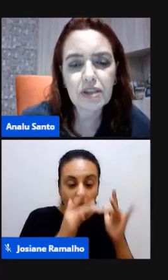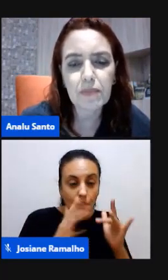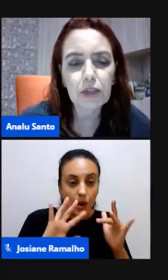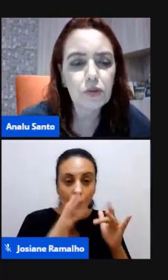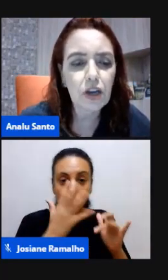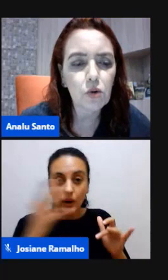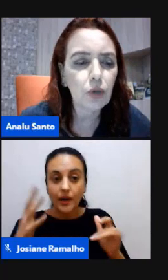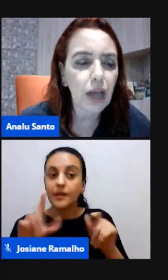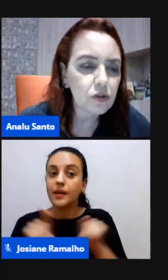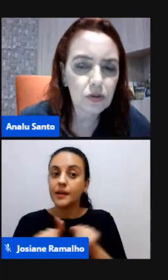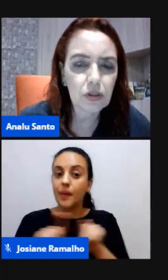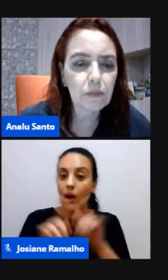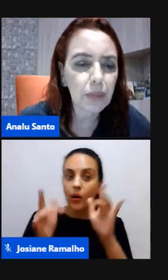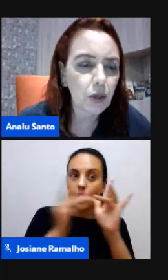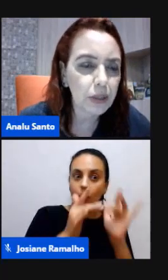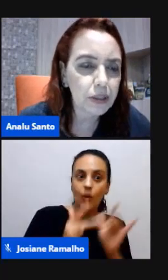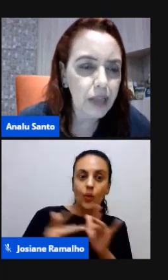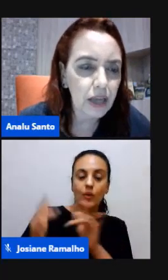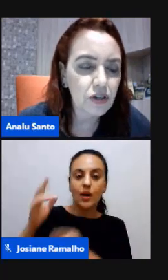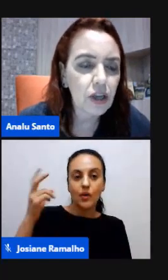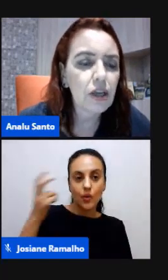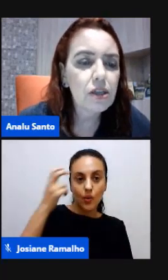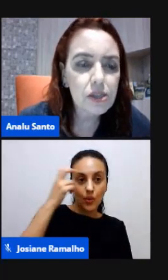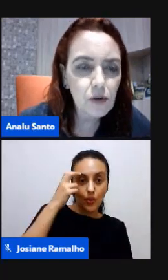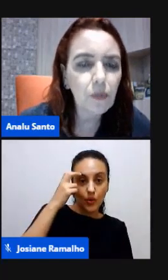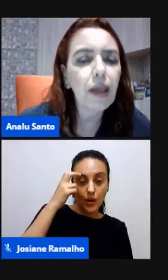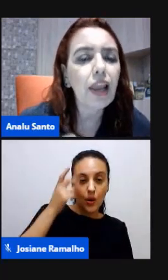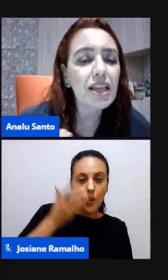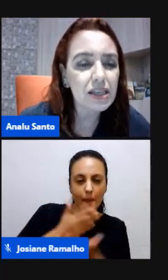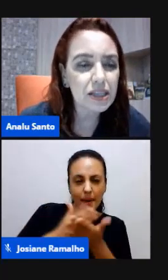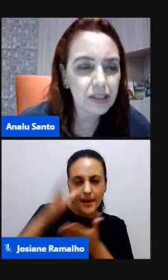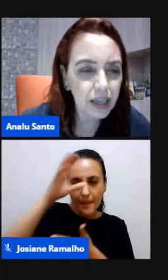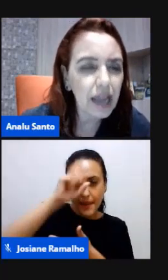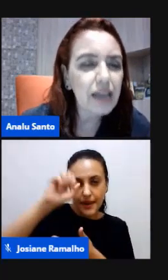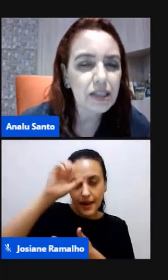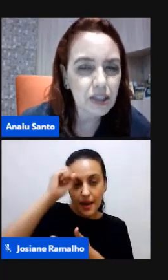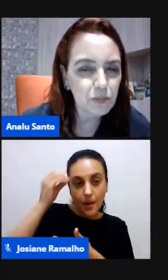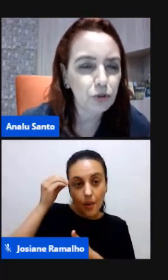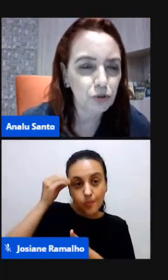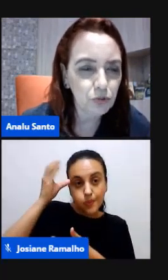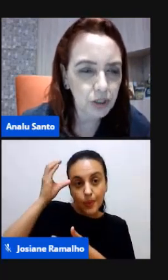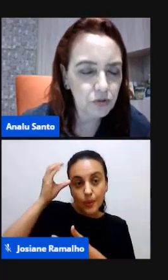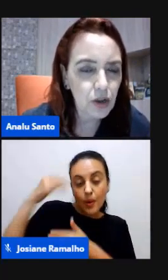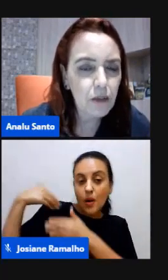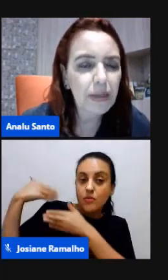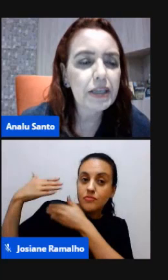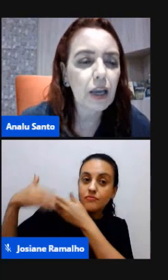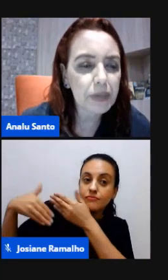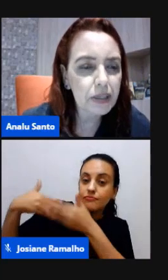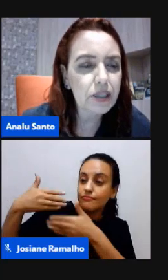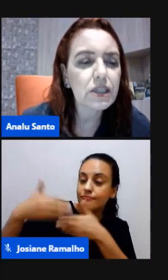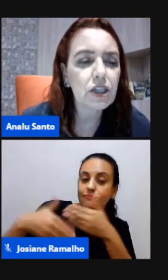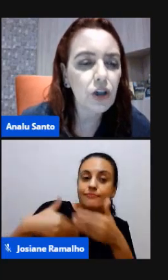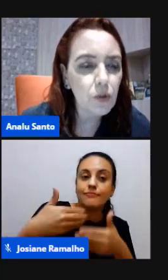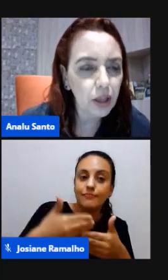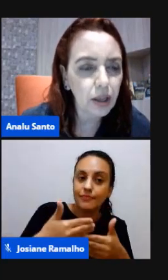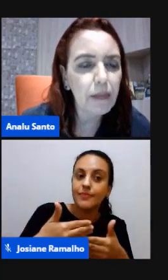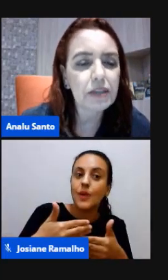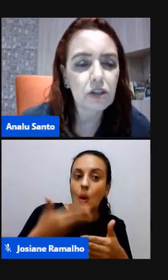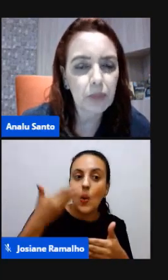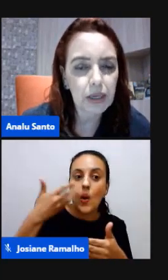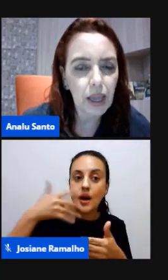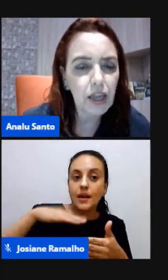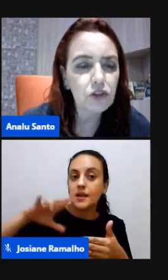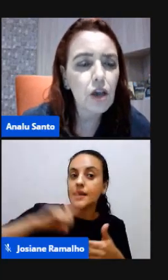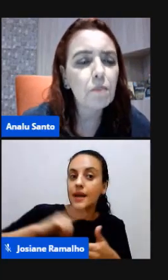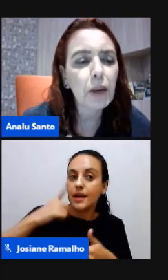os conhecimentos acumulados pela humanidade. Então, ela se interessa, sim, por tudo isso, mas ela precisa de alguém